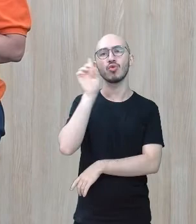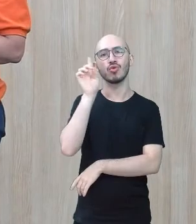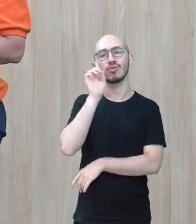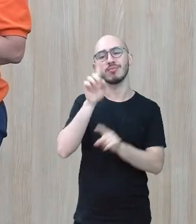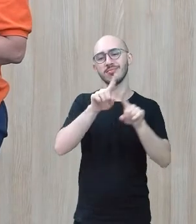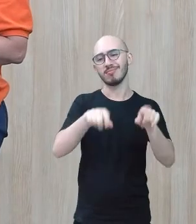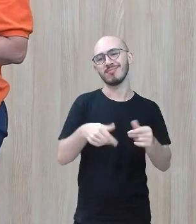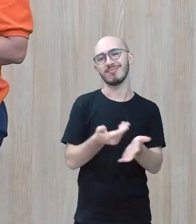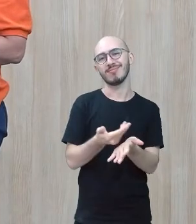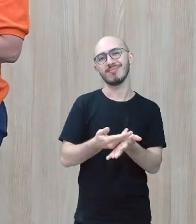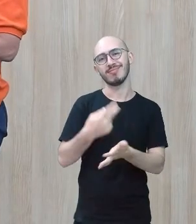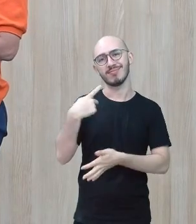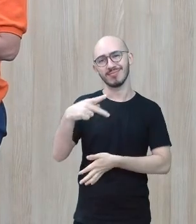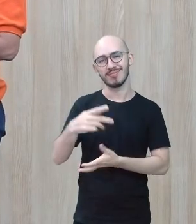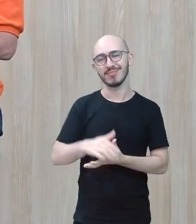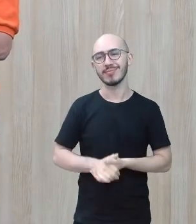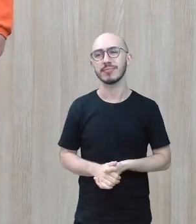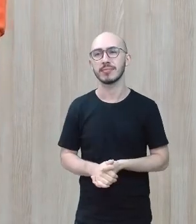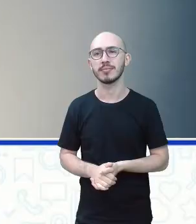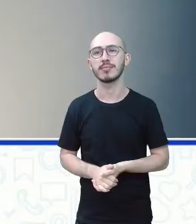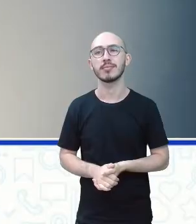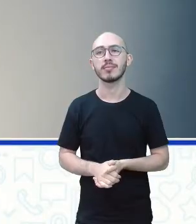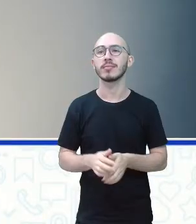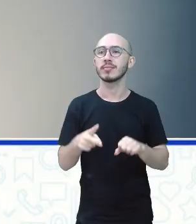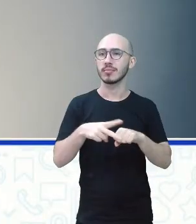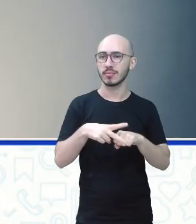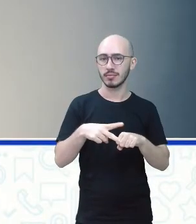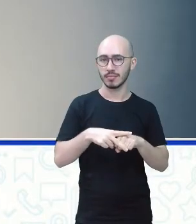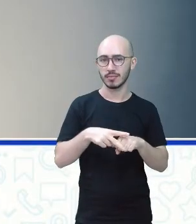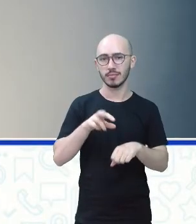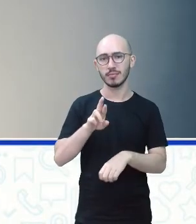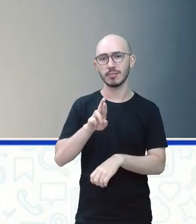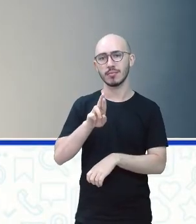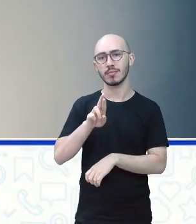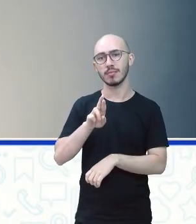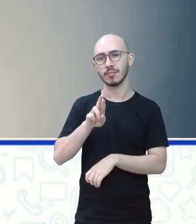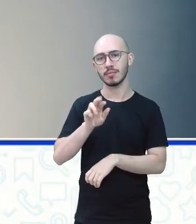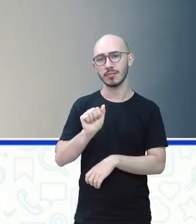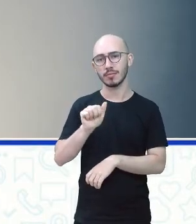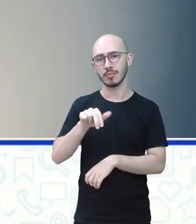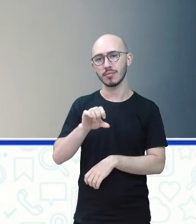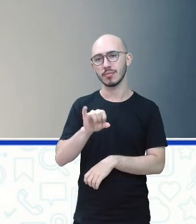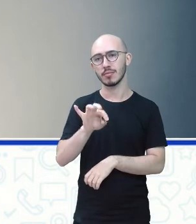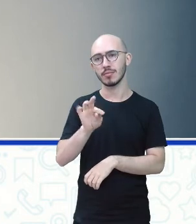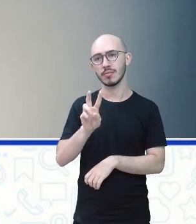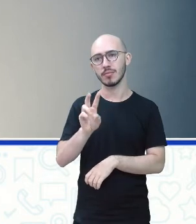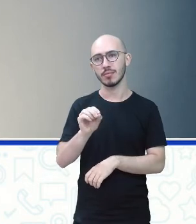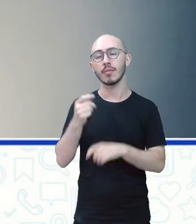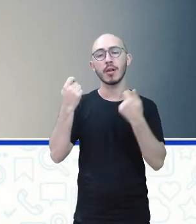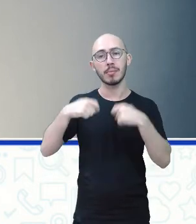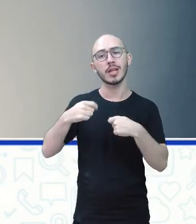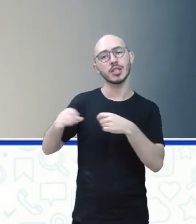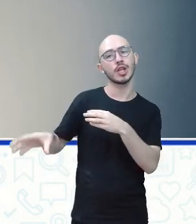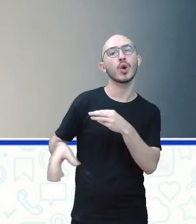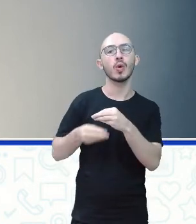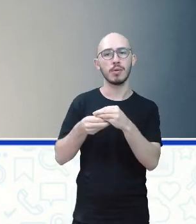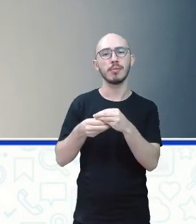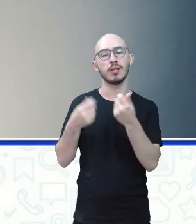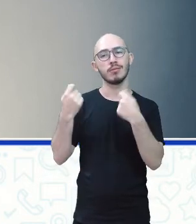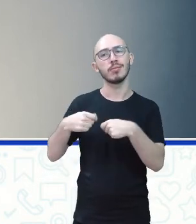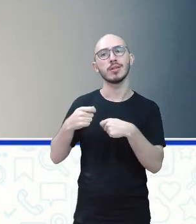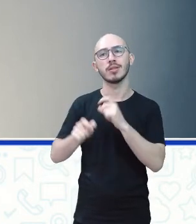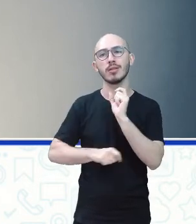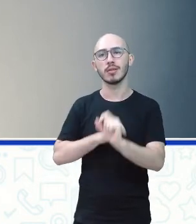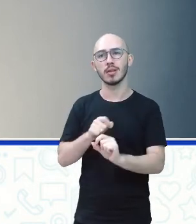você também. O verbo transitivo direto é aquele que exige complemento, sem